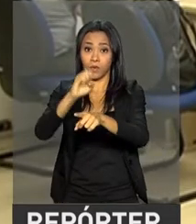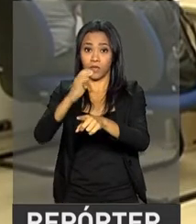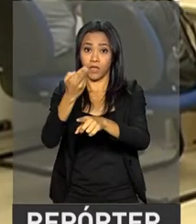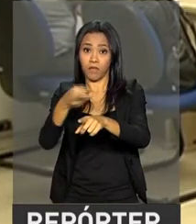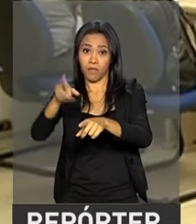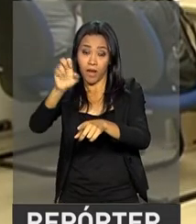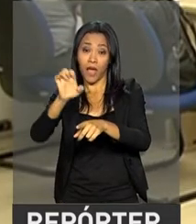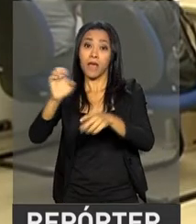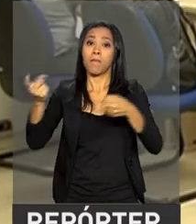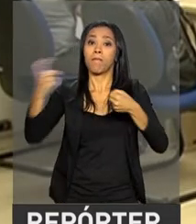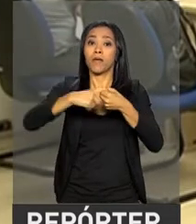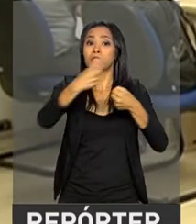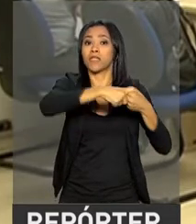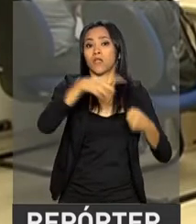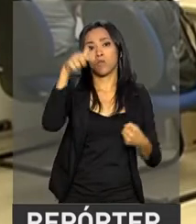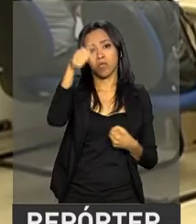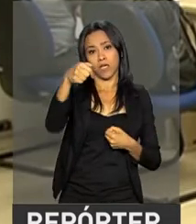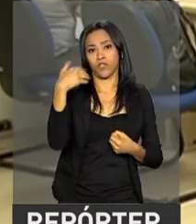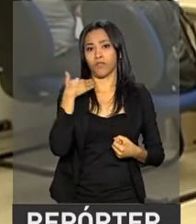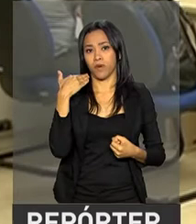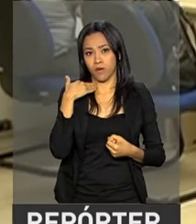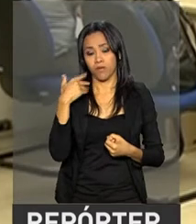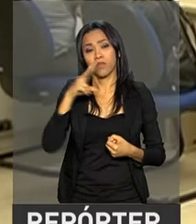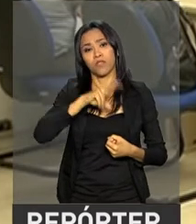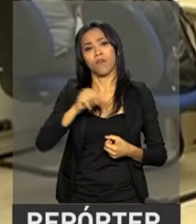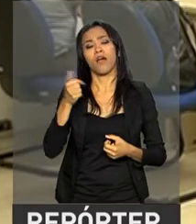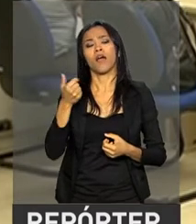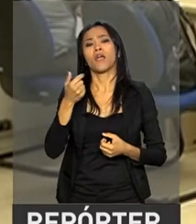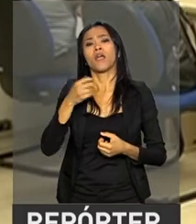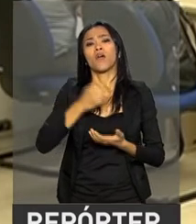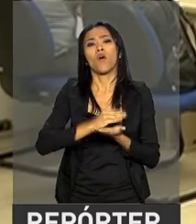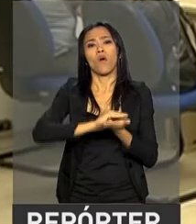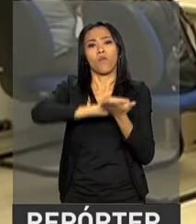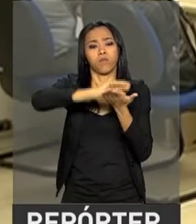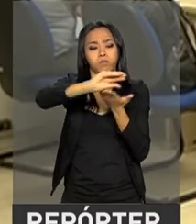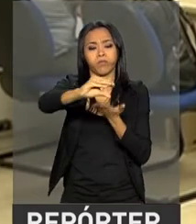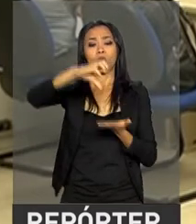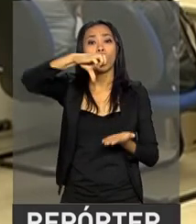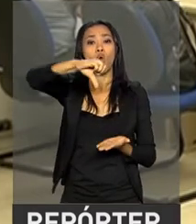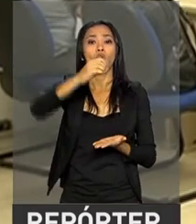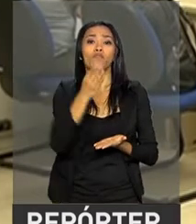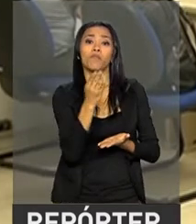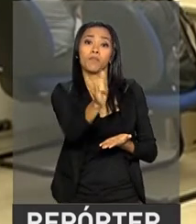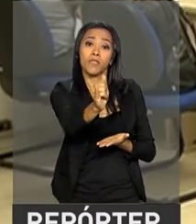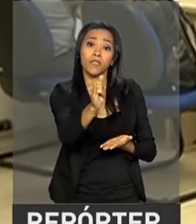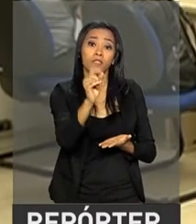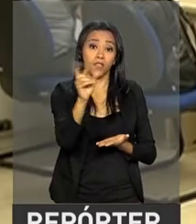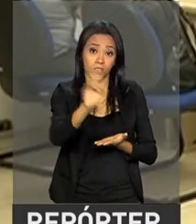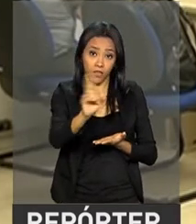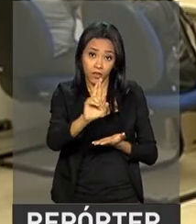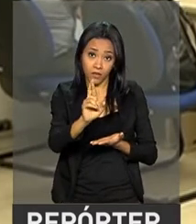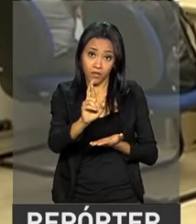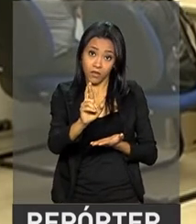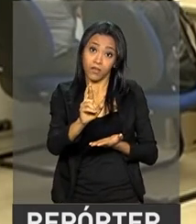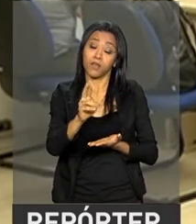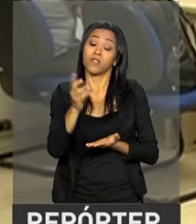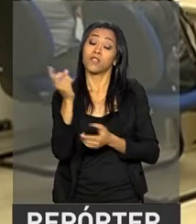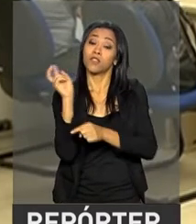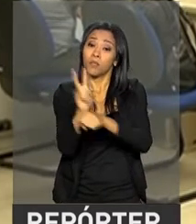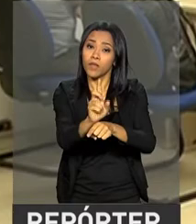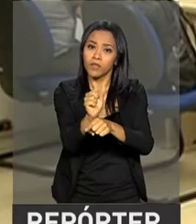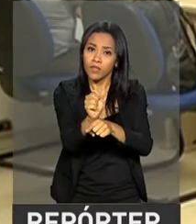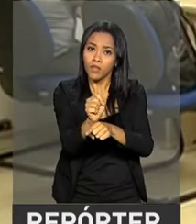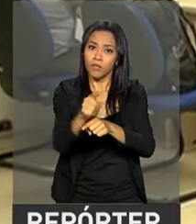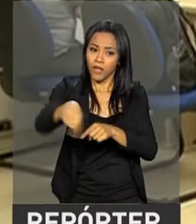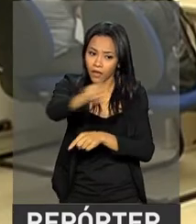os sete bancos instituições financeiras que vão oferecer 9 bilhões de reais em crédito para que os micro empreendedores possam ampliar os